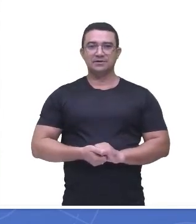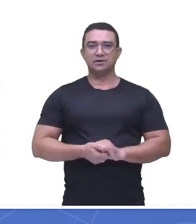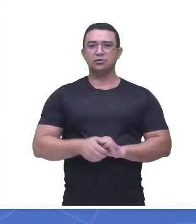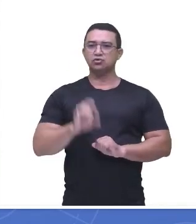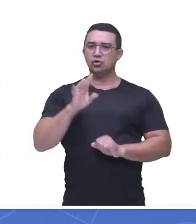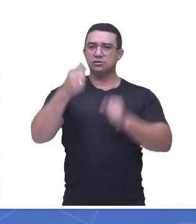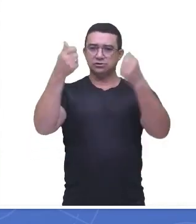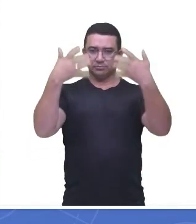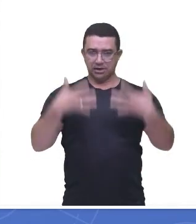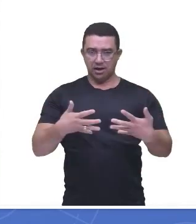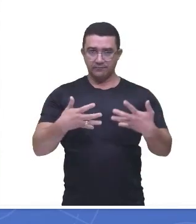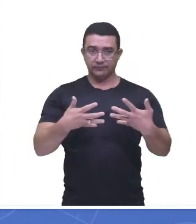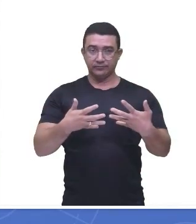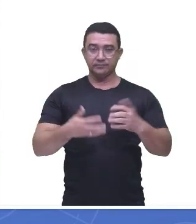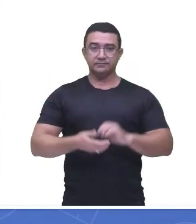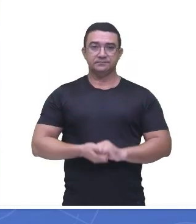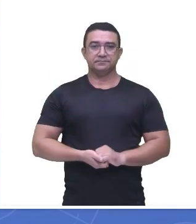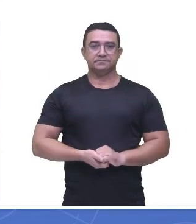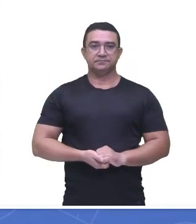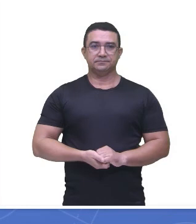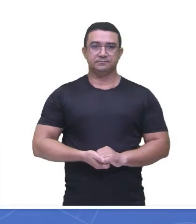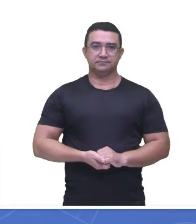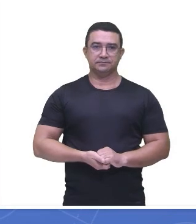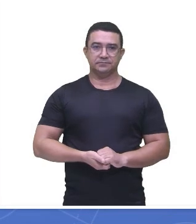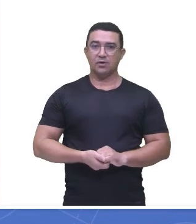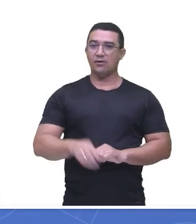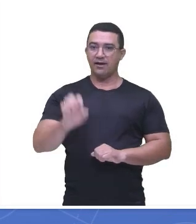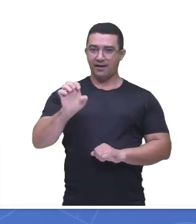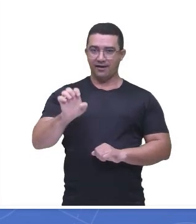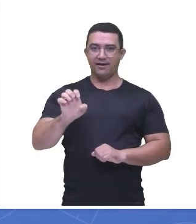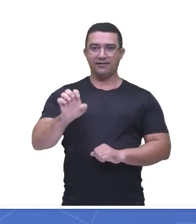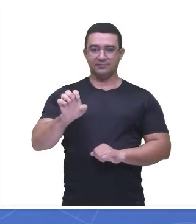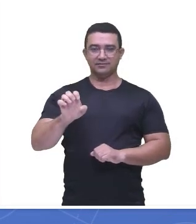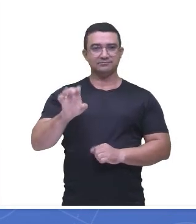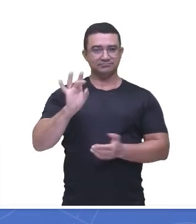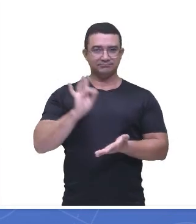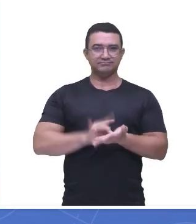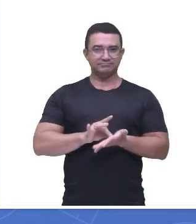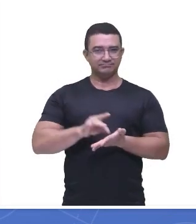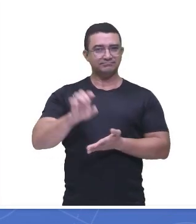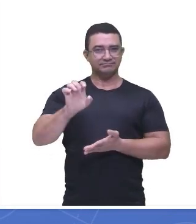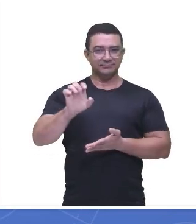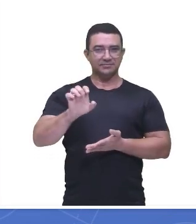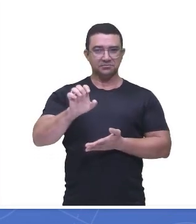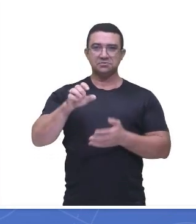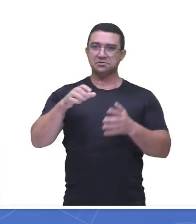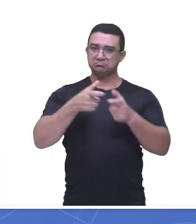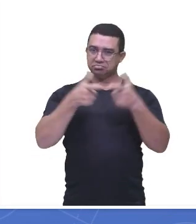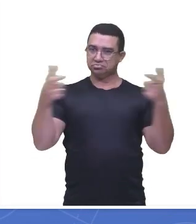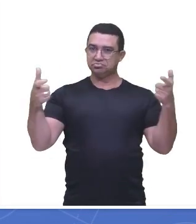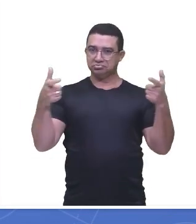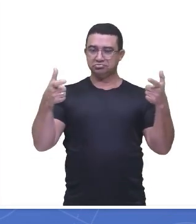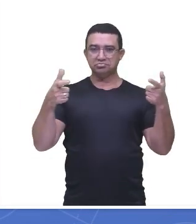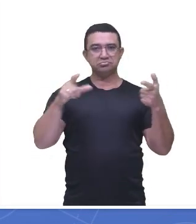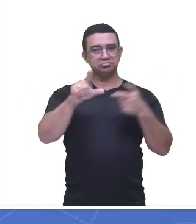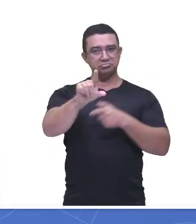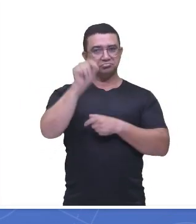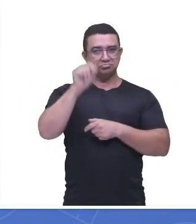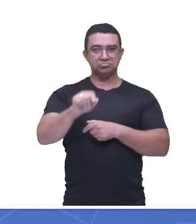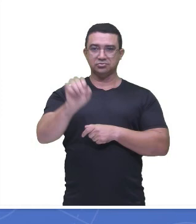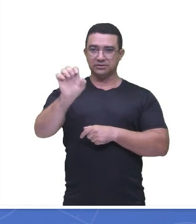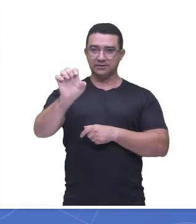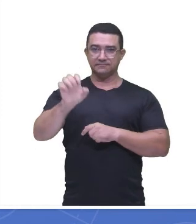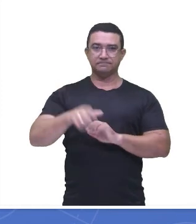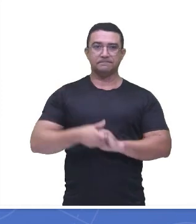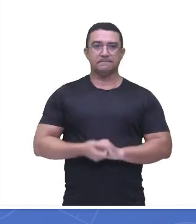para vocês sobre. Vamos à questão aqui. A alternativa é a verdadeira, como de fato a maioria escolheu a E. Depois